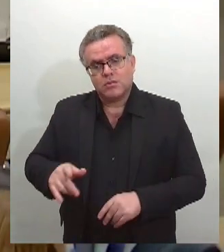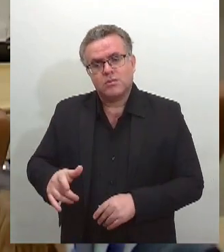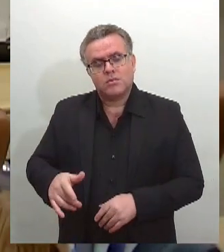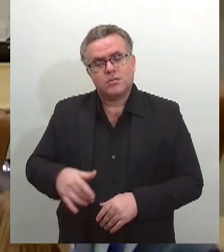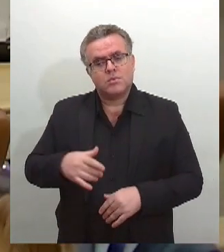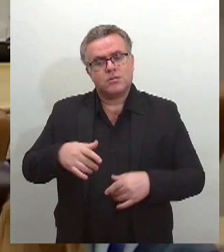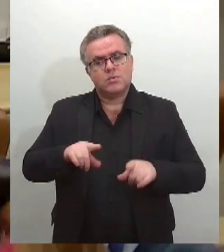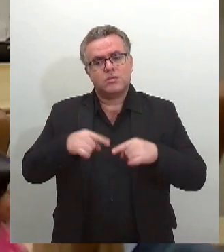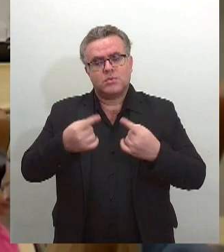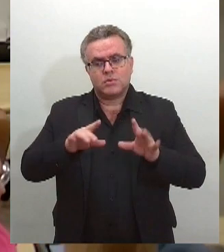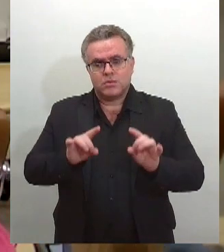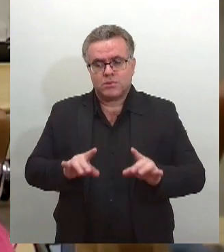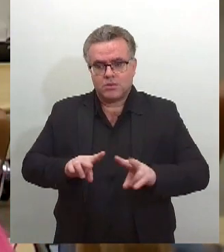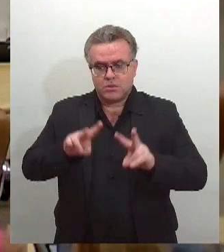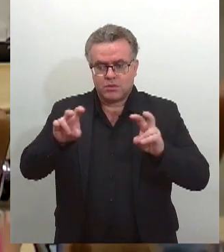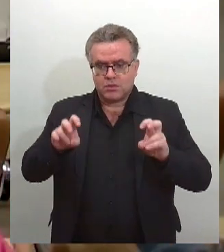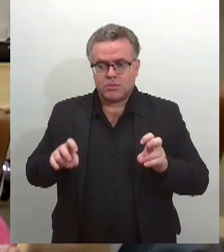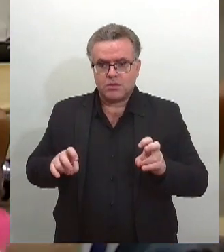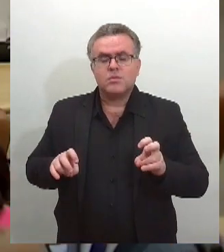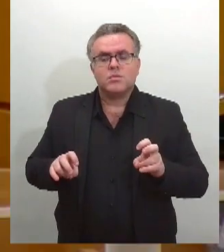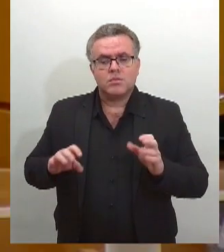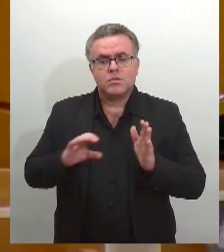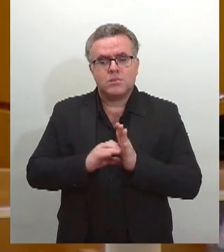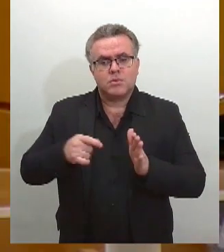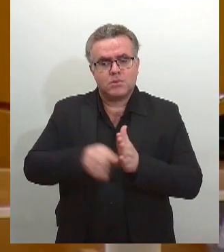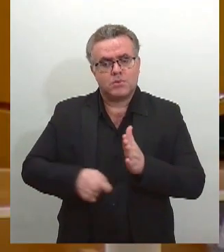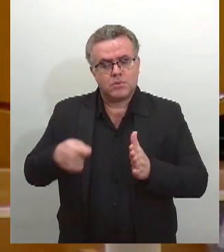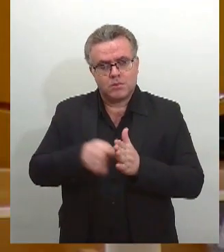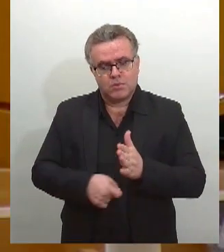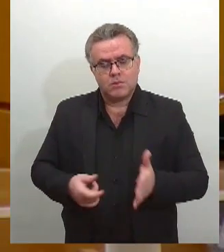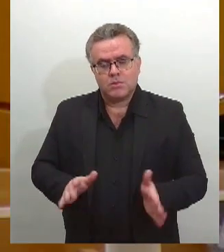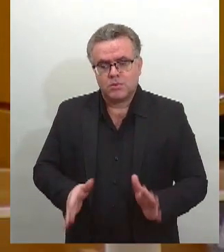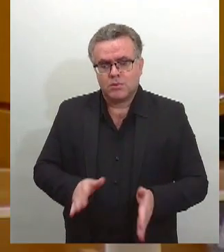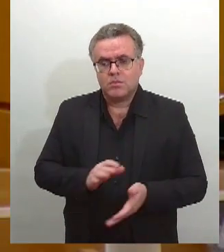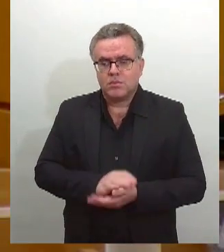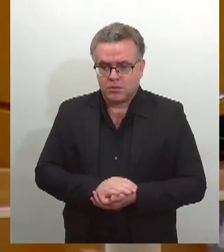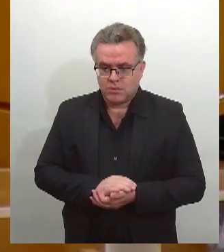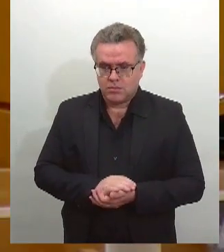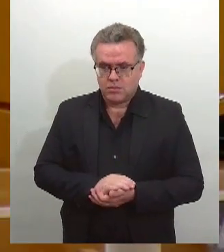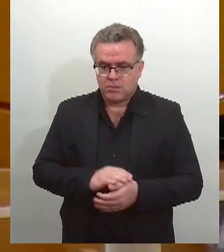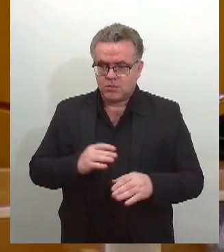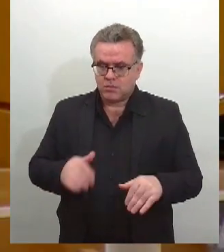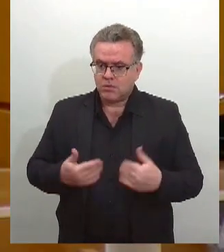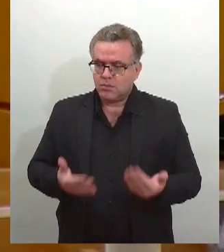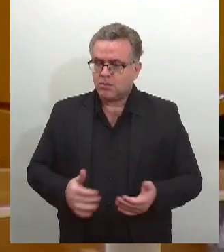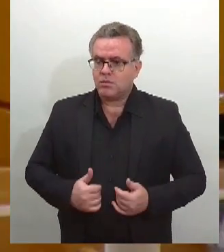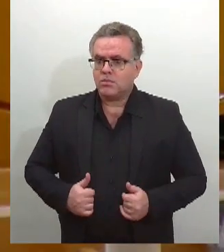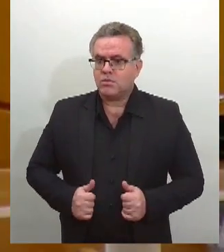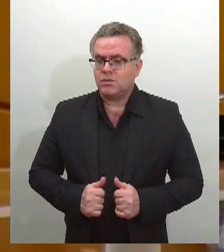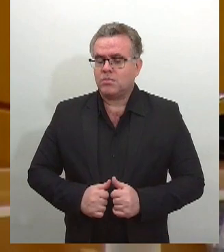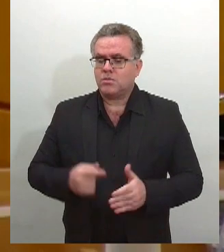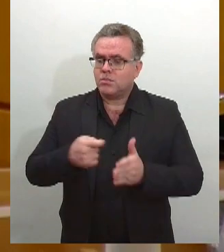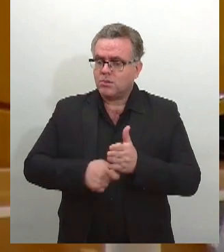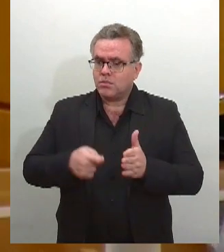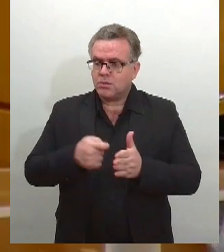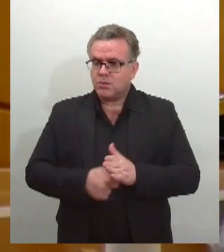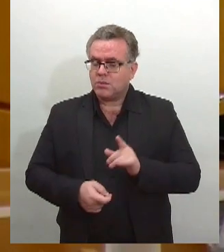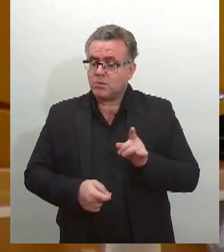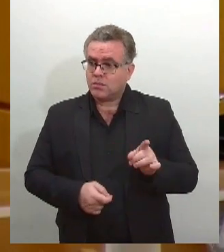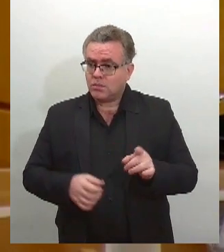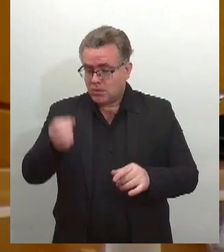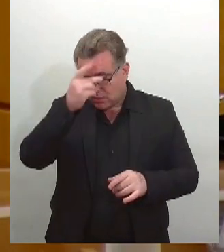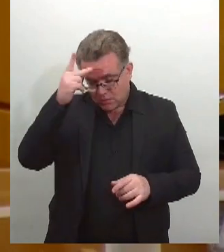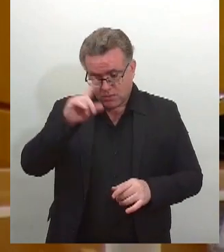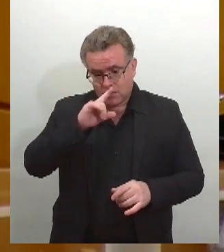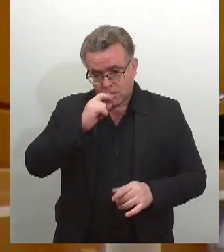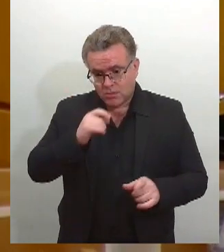tema programada para o plenário da Alesi. Os moradores cobram da Prefeitura de Aracaju e do Governo